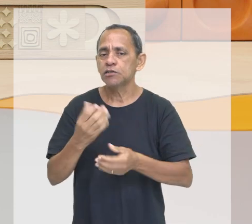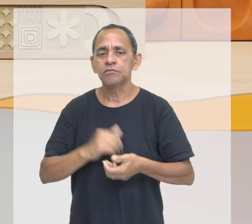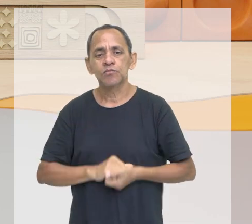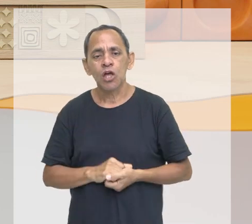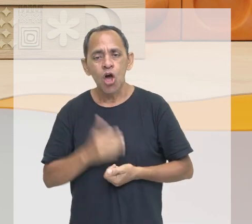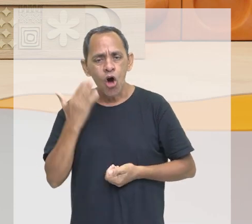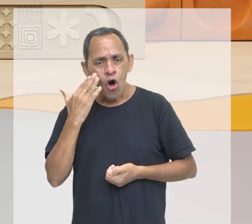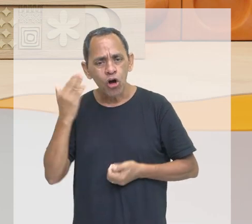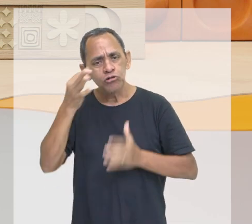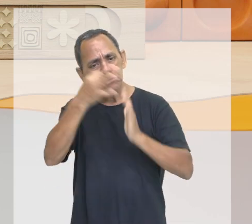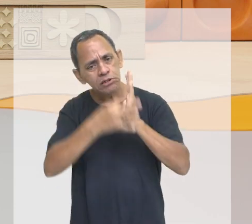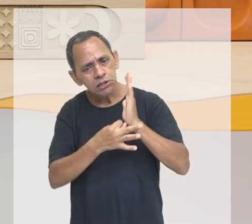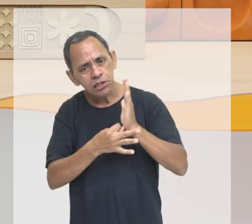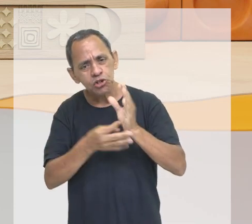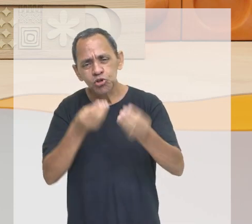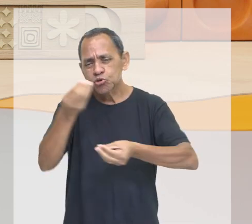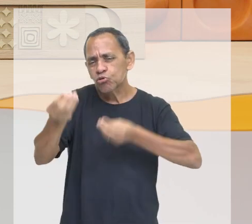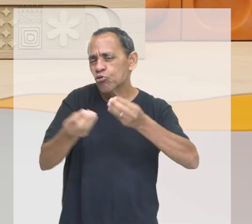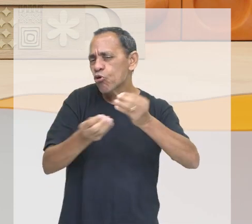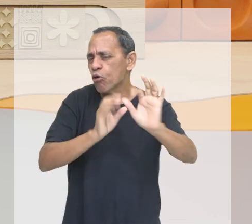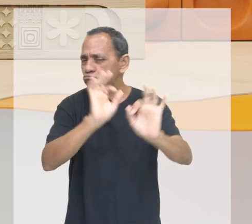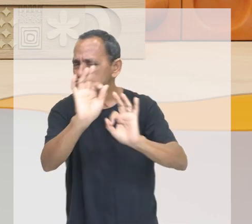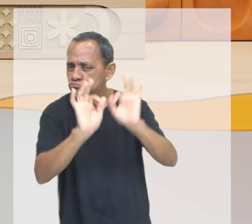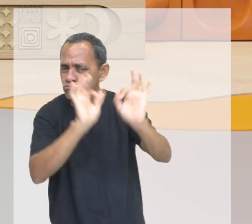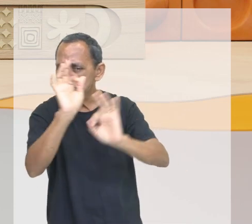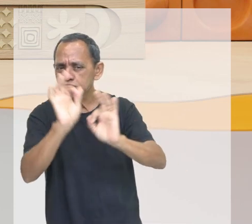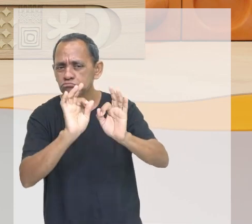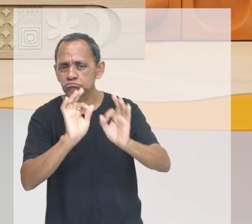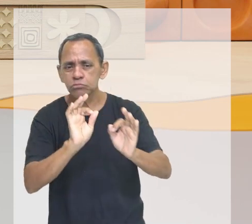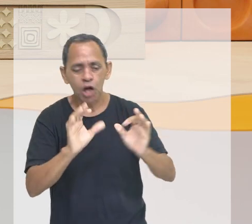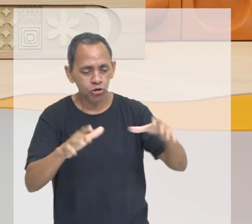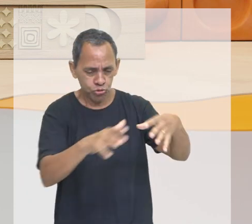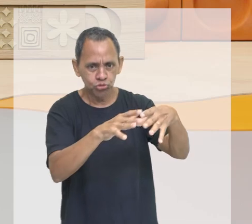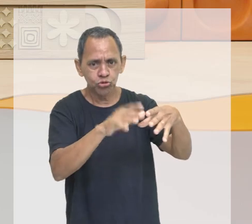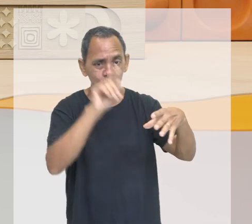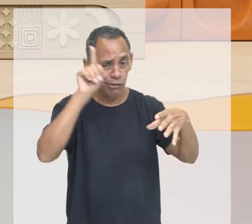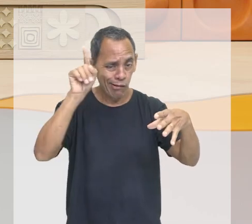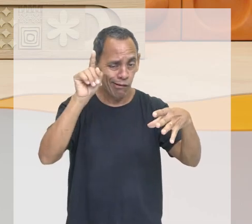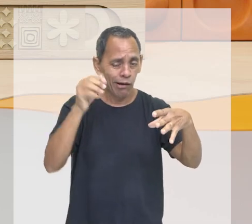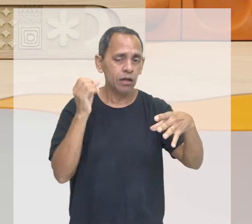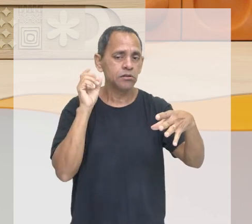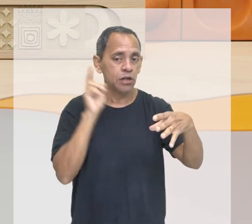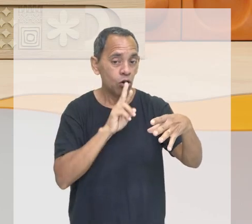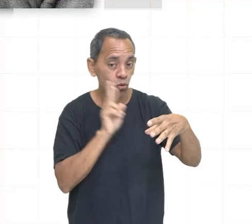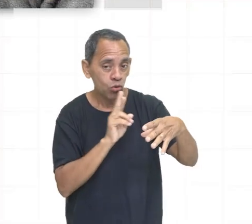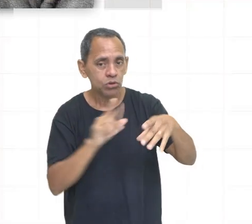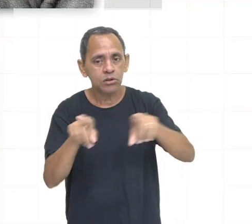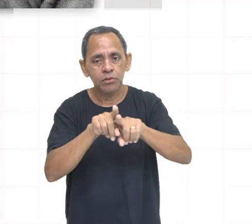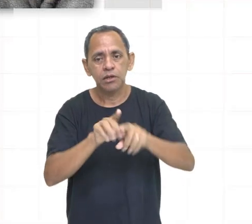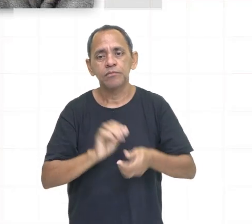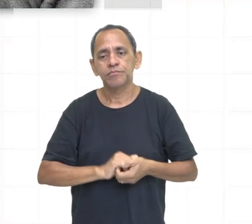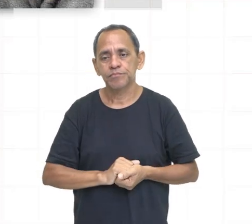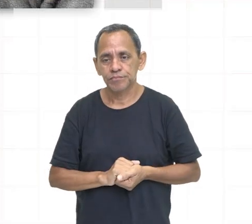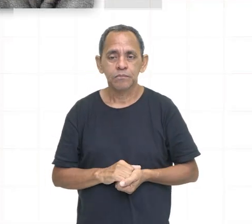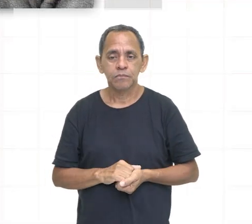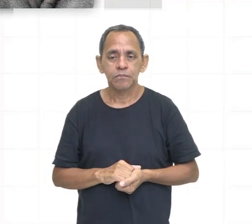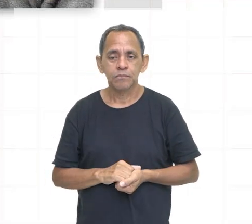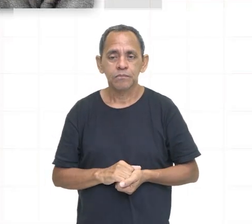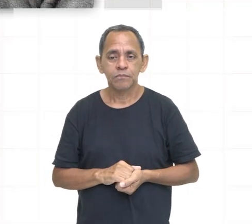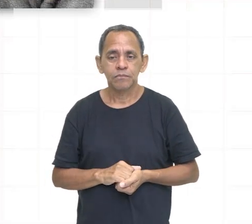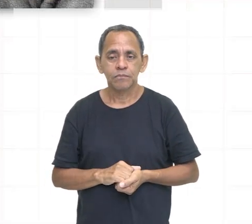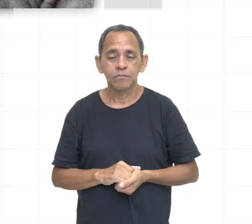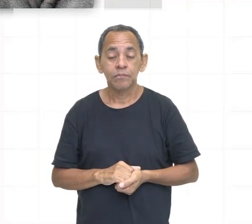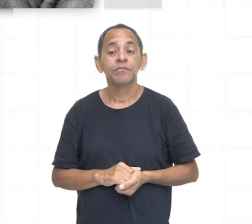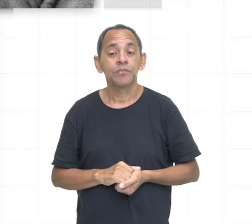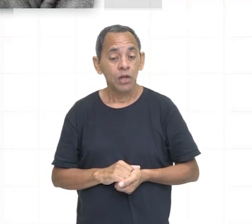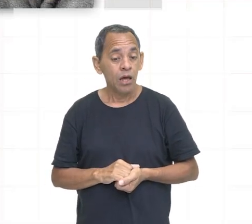ao texto para a gente entender um pouquinho mais de como que estava organizado esse partido na Rússia. Vamos lá, galera, vamos lá com o texto.